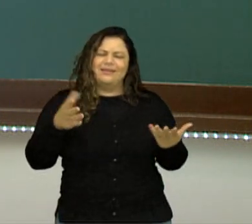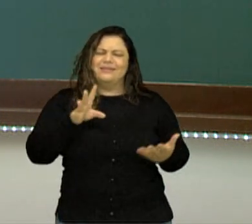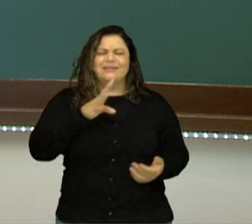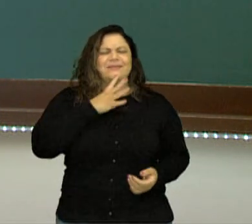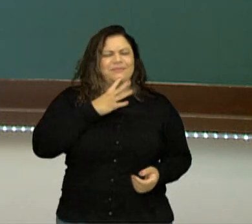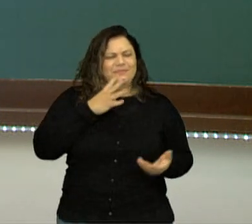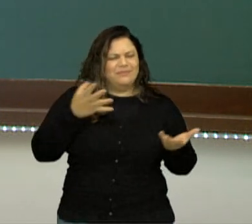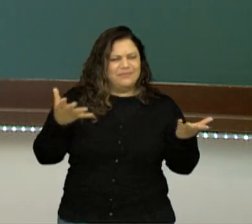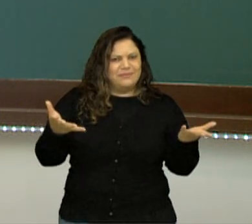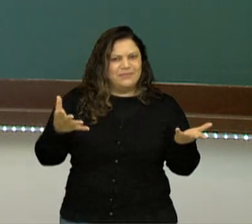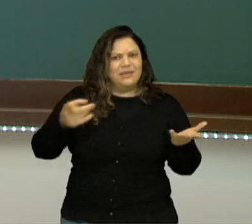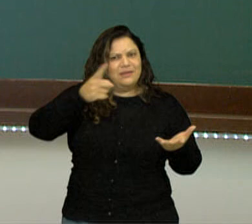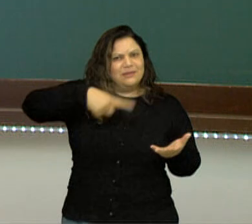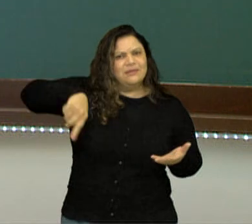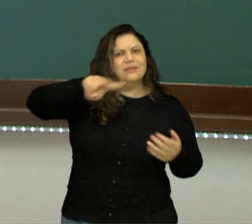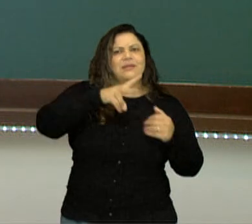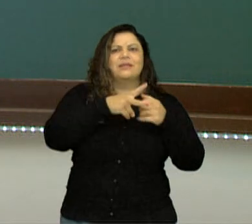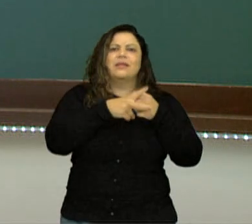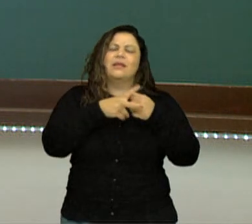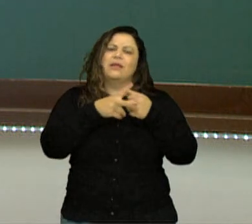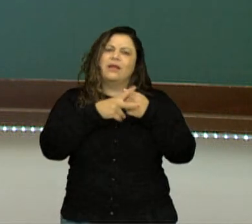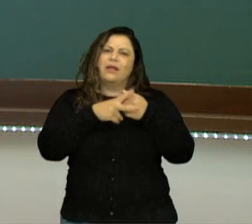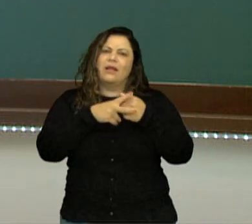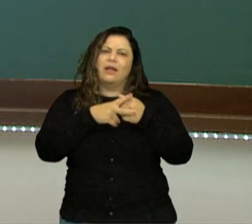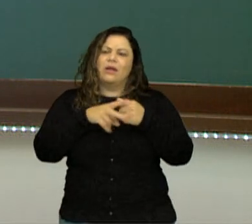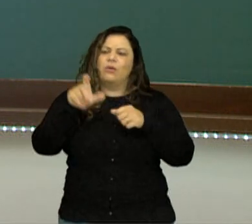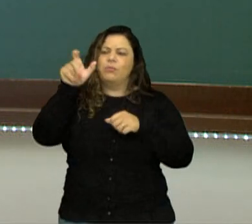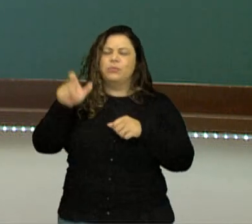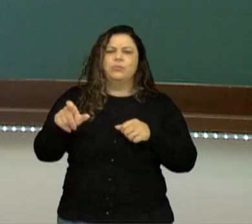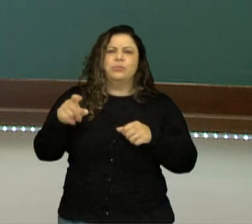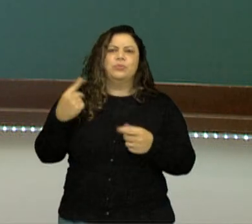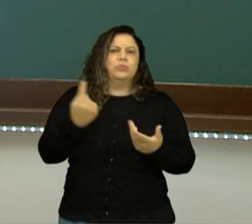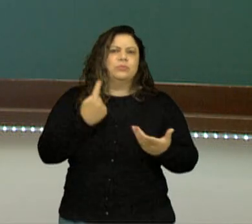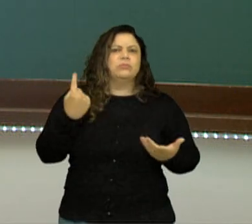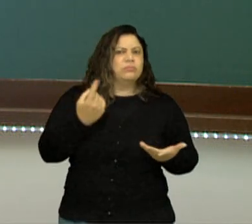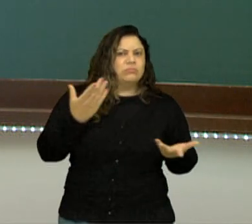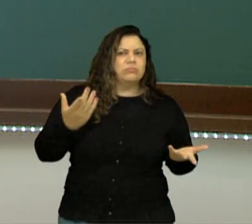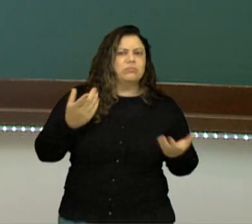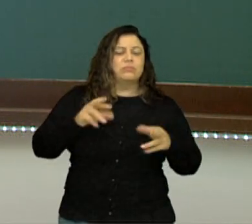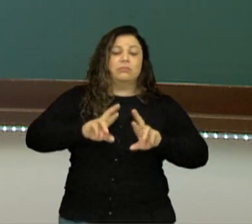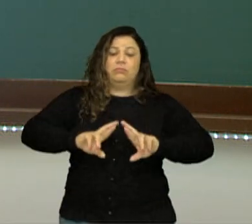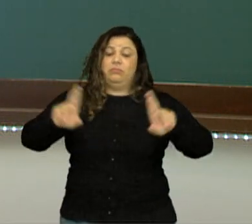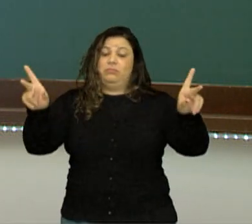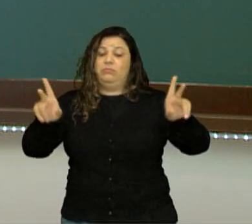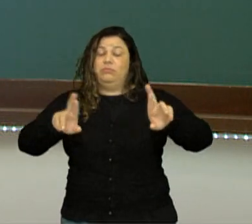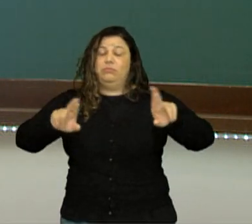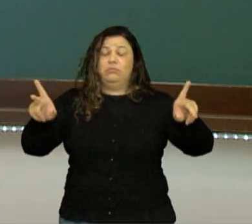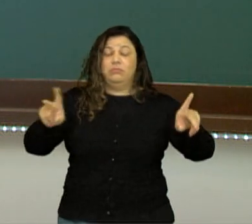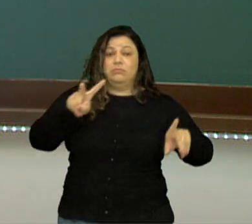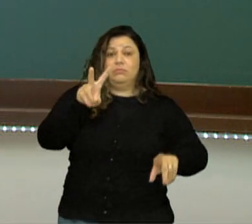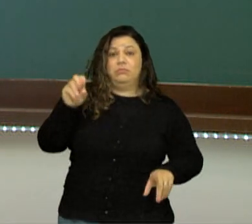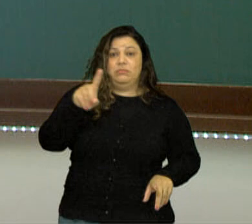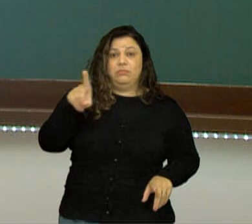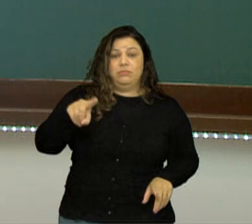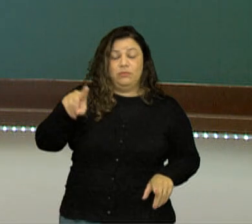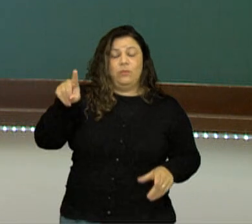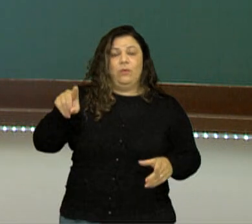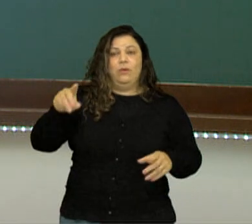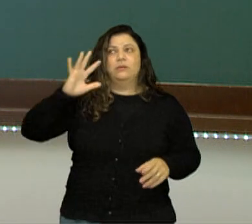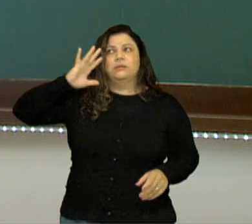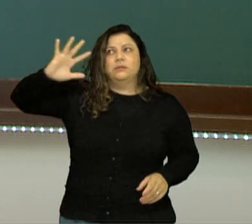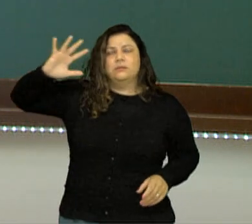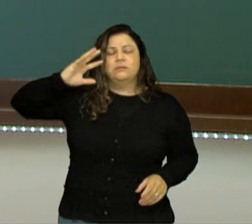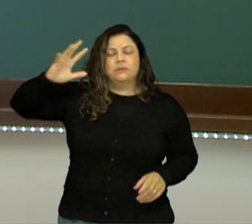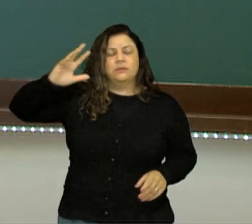si só. Né? Eles são pronominais. Então é importante, se faz distinguir entre os verbos a voz reflexiva e os verbos que